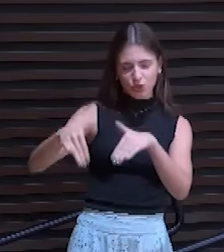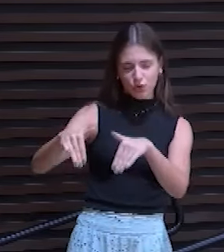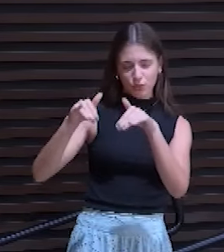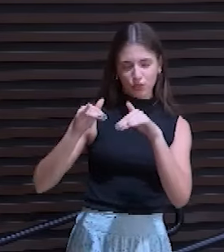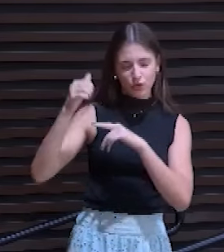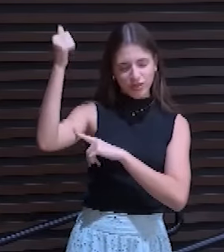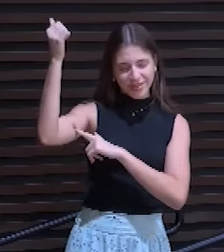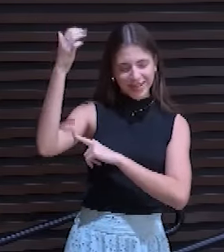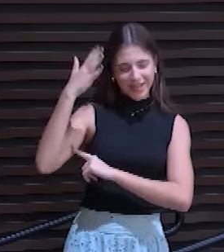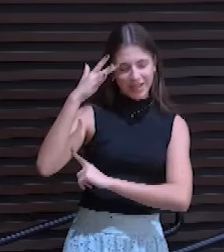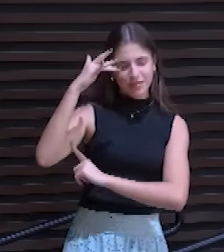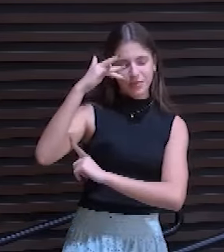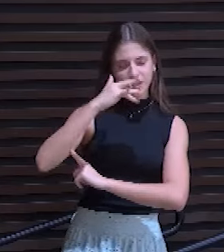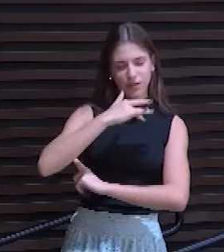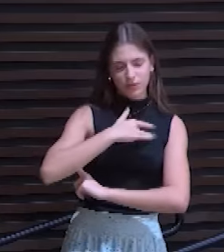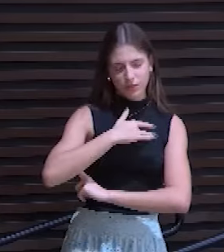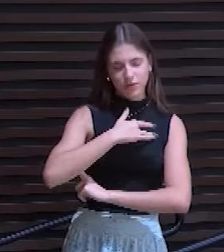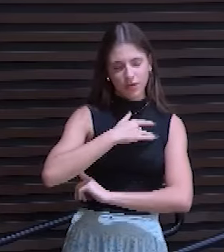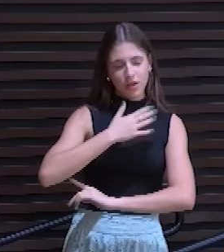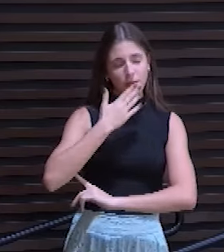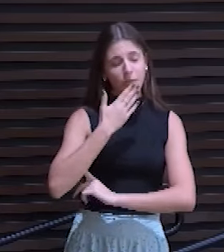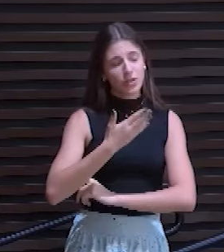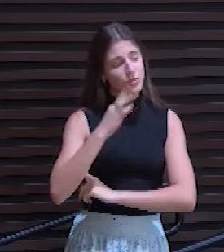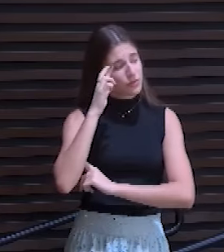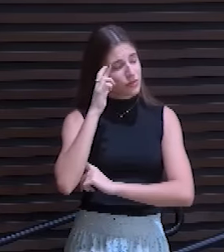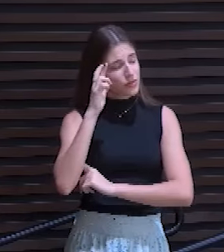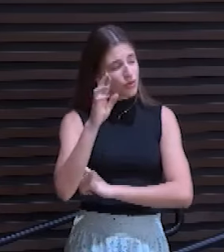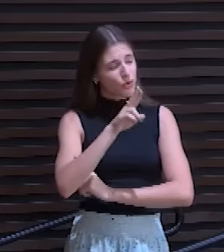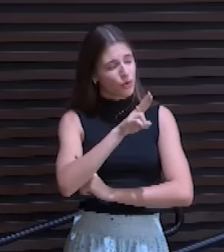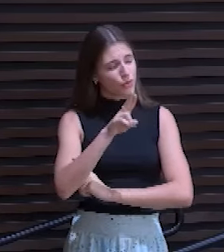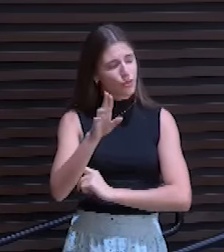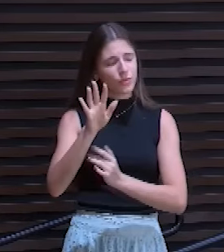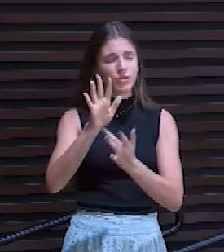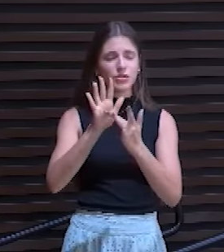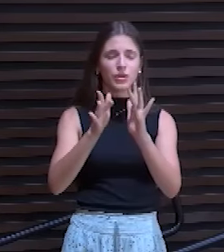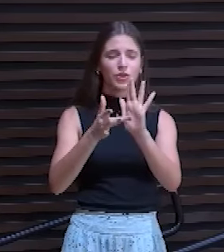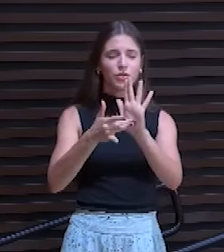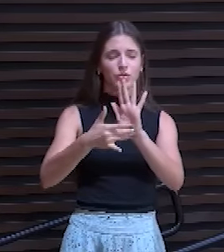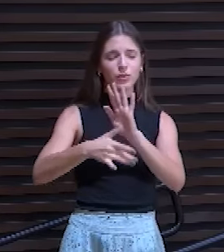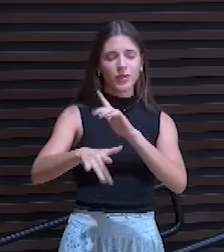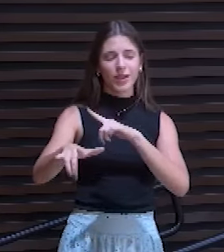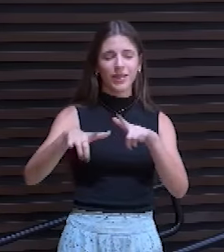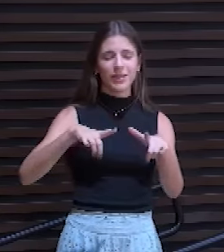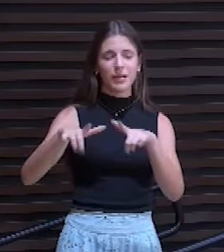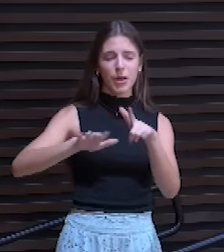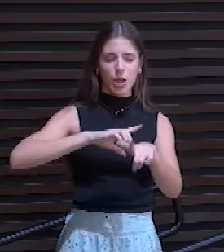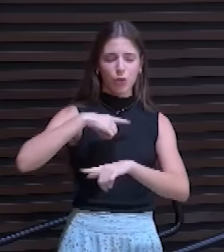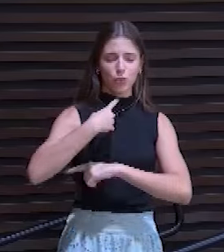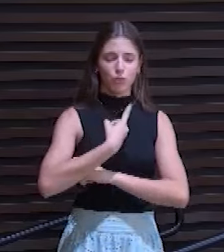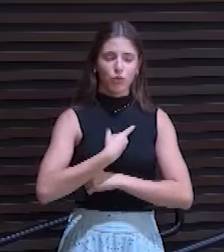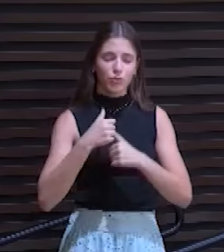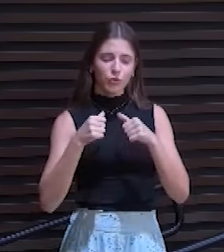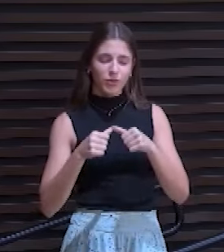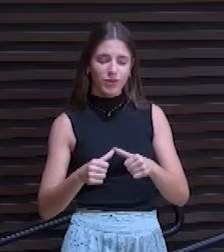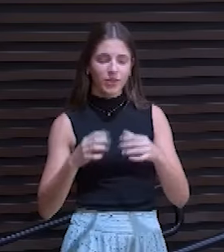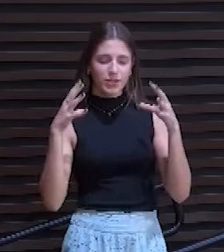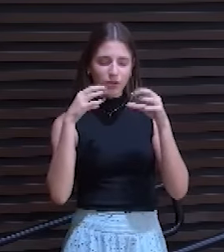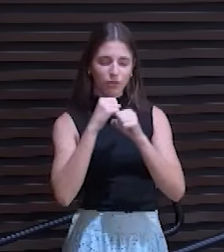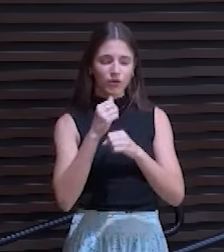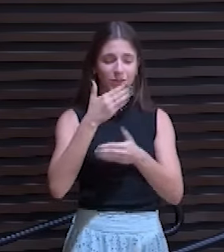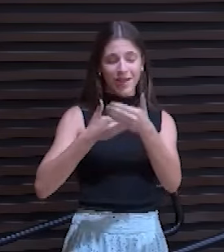de misericórdia, pedindo que o Senhor, em nome de Jesus, venha tratar conosco nessa noite, por intermédio